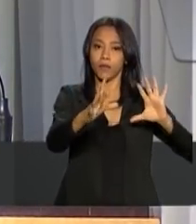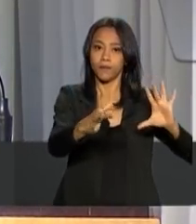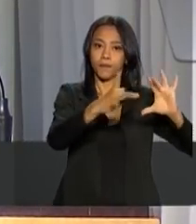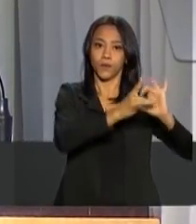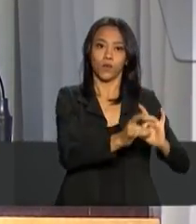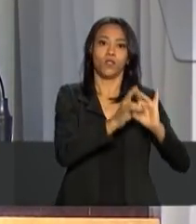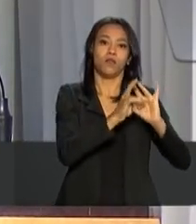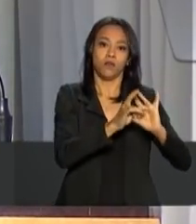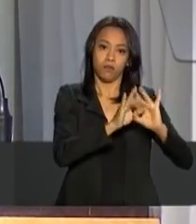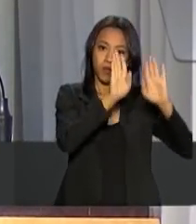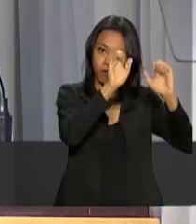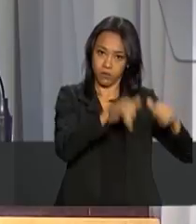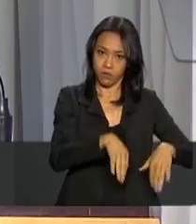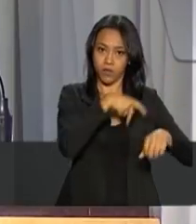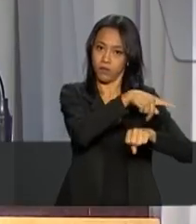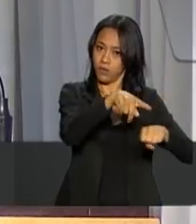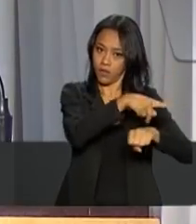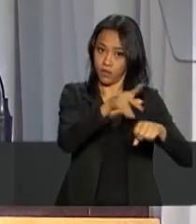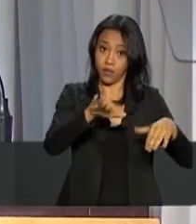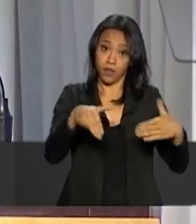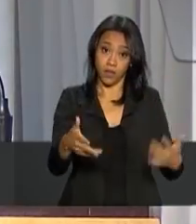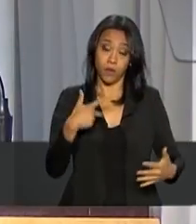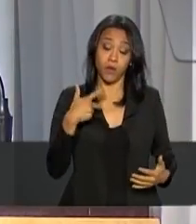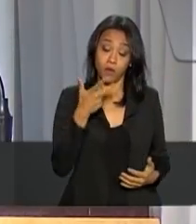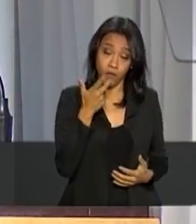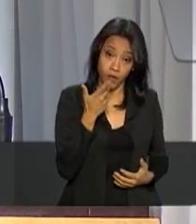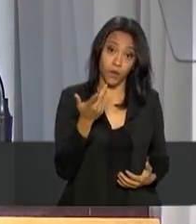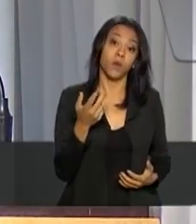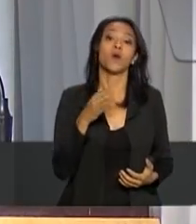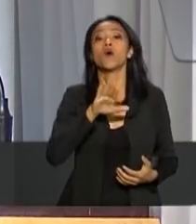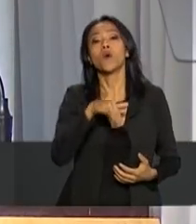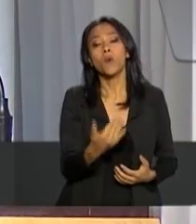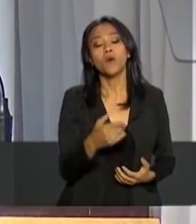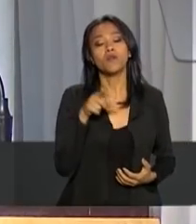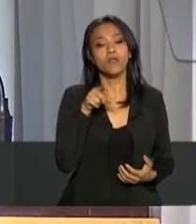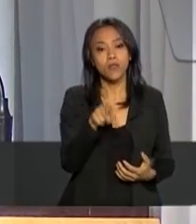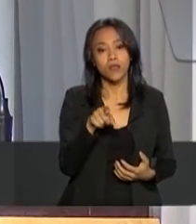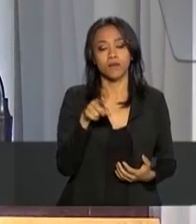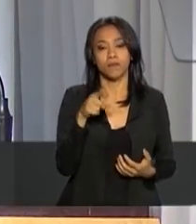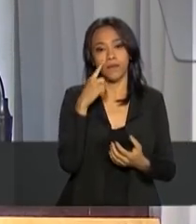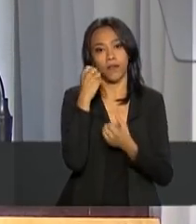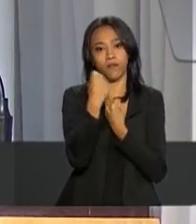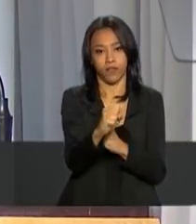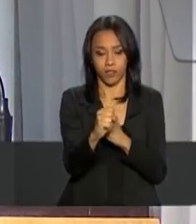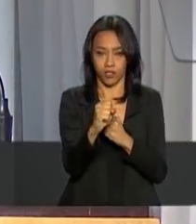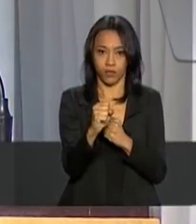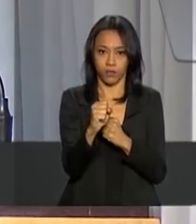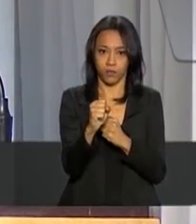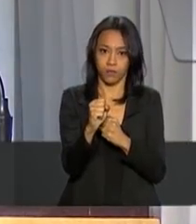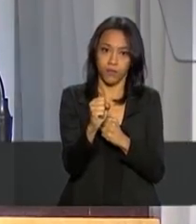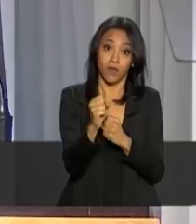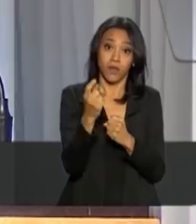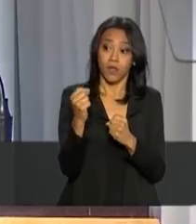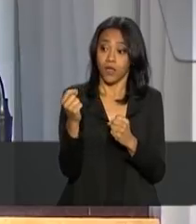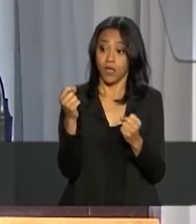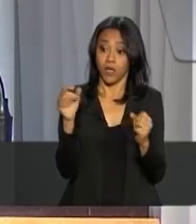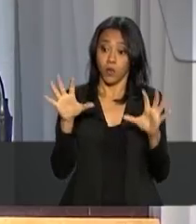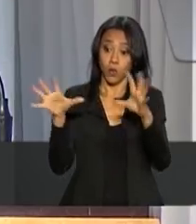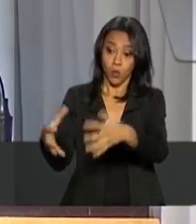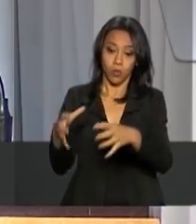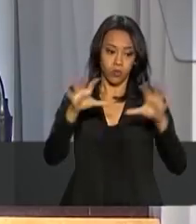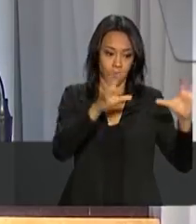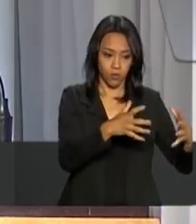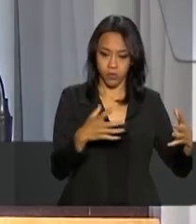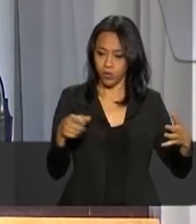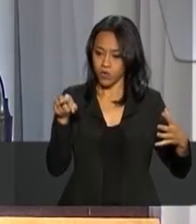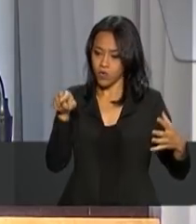país. Então, digo eu, quando você juridicamente define, numa democracia, o que é situação e oposição, diz: um governa,